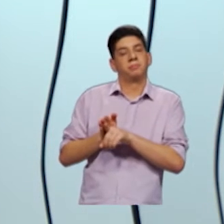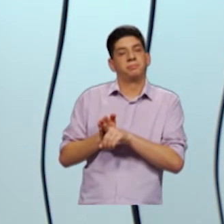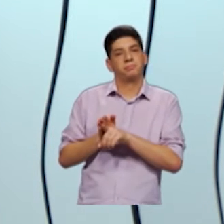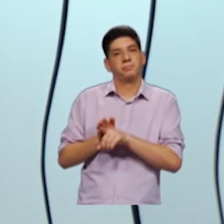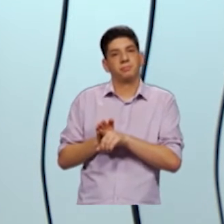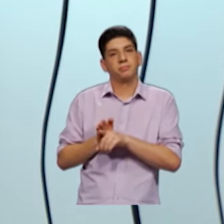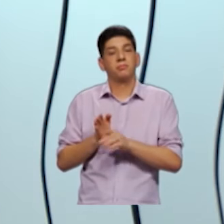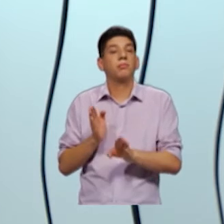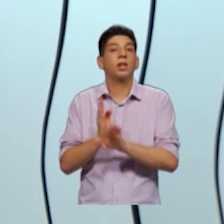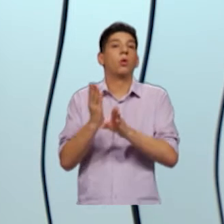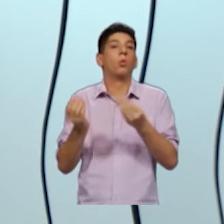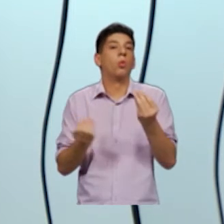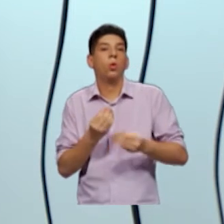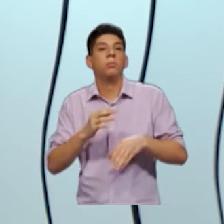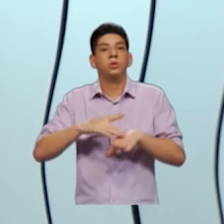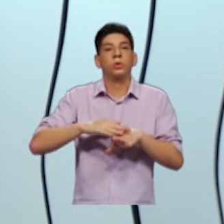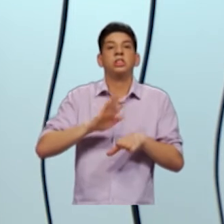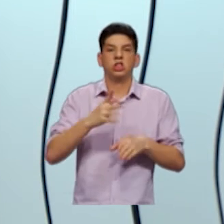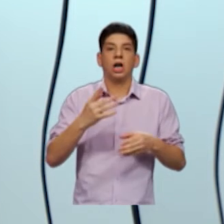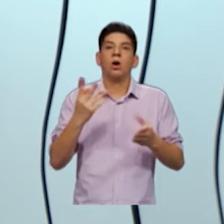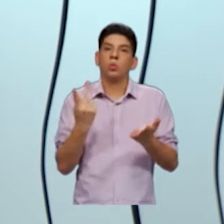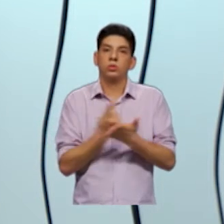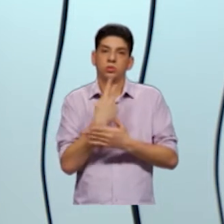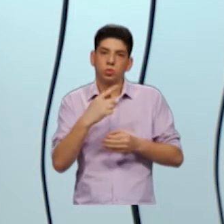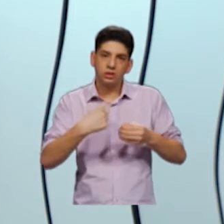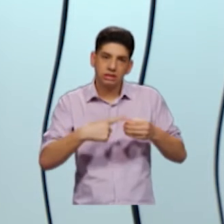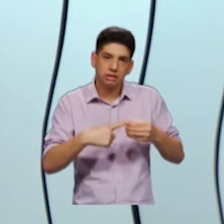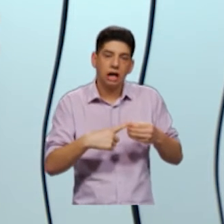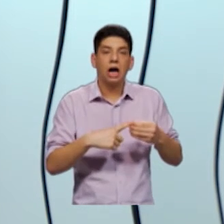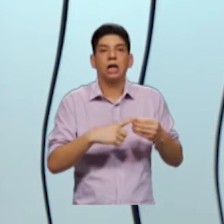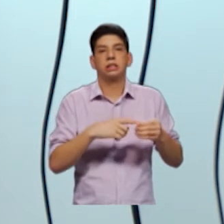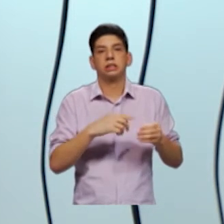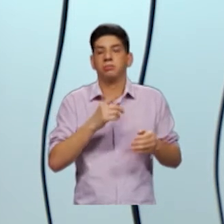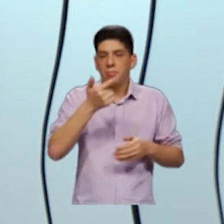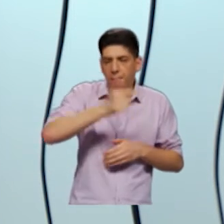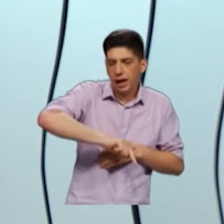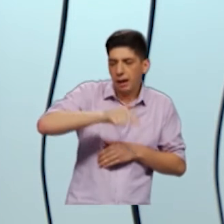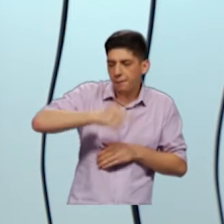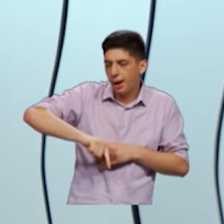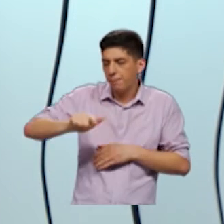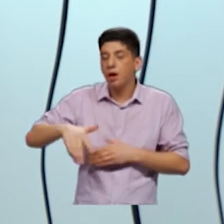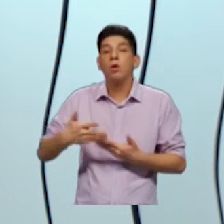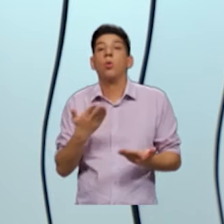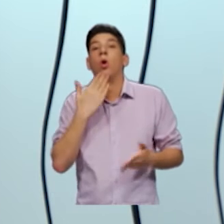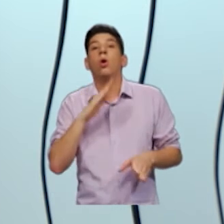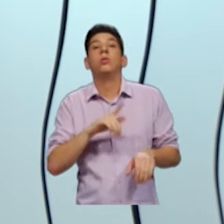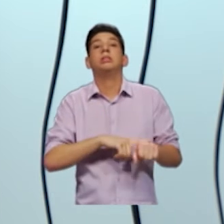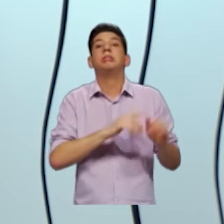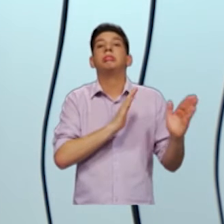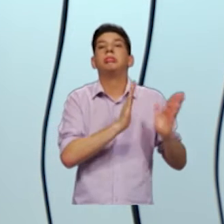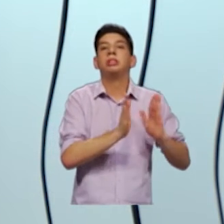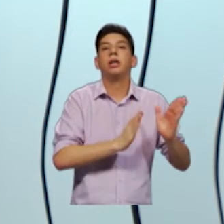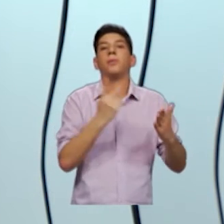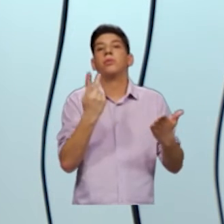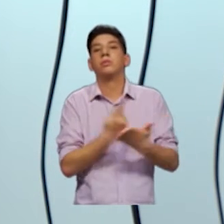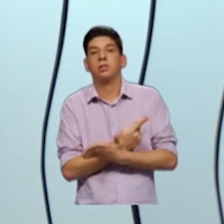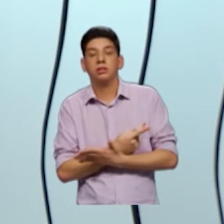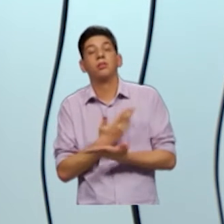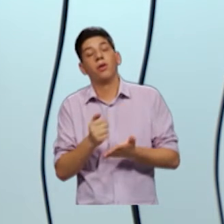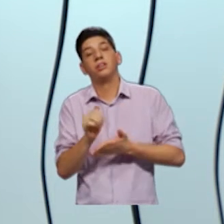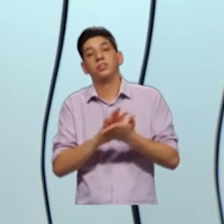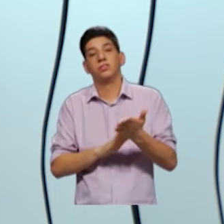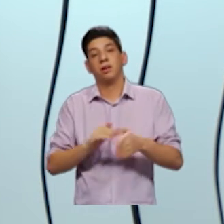a sua cidade, aquelas que têm maior incidência, qual o período que mais acontece. Então, isso aí é uma tarefinha aí para você que está nos